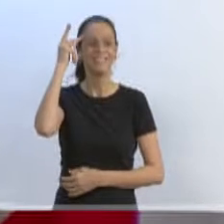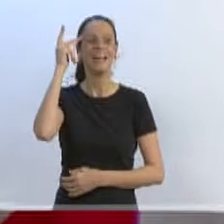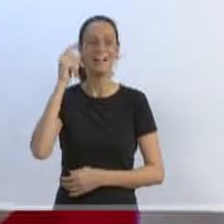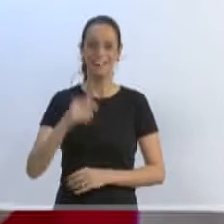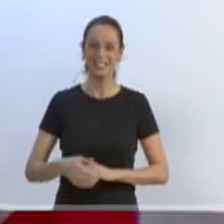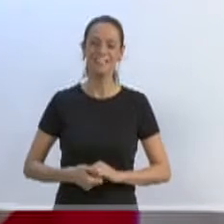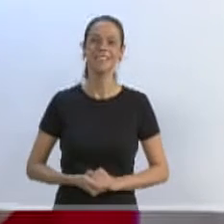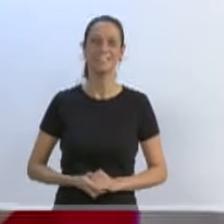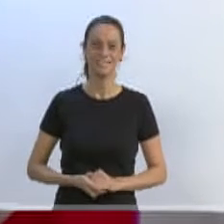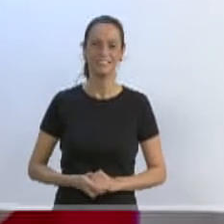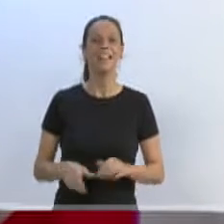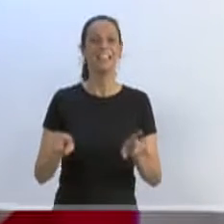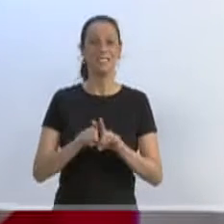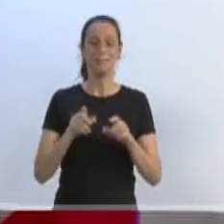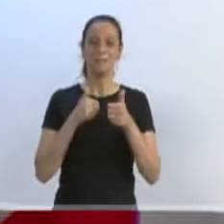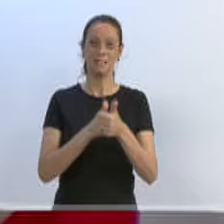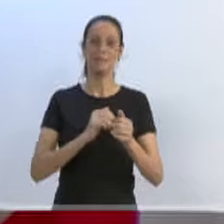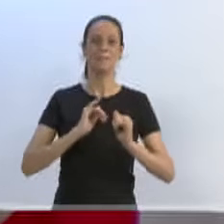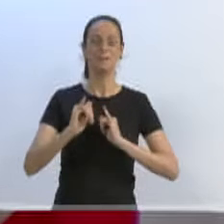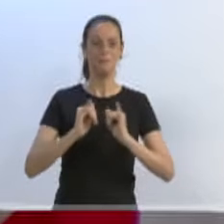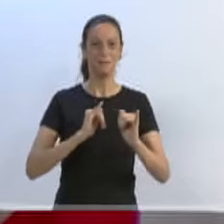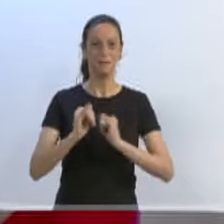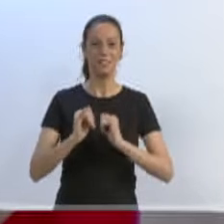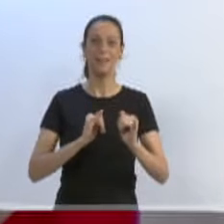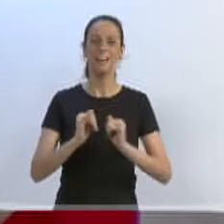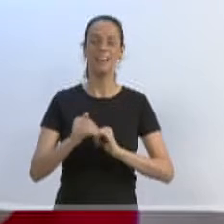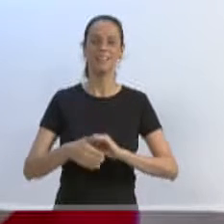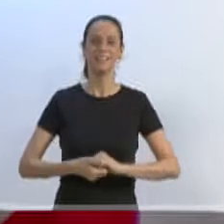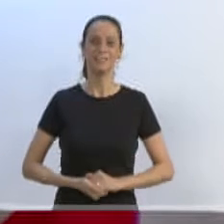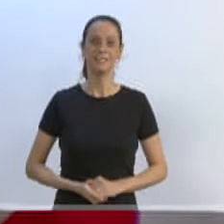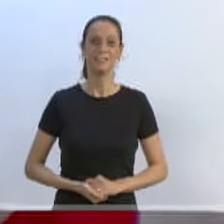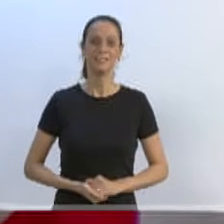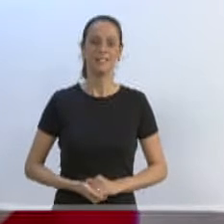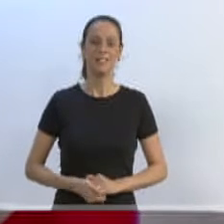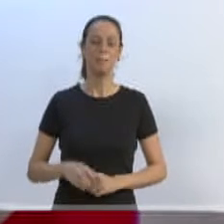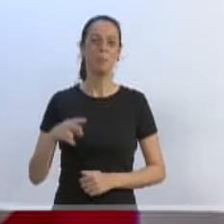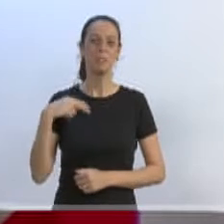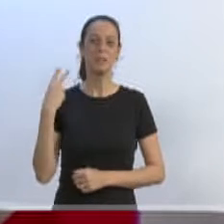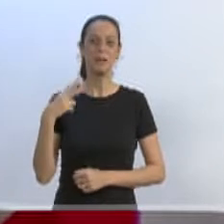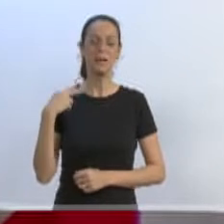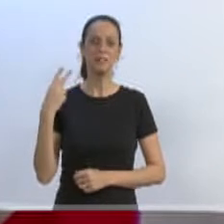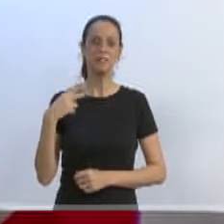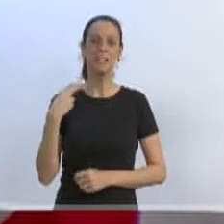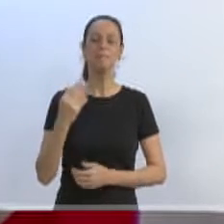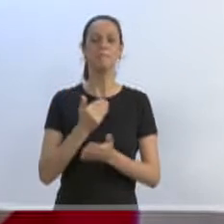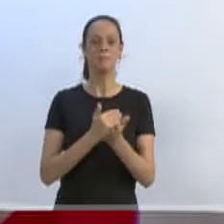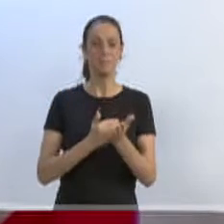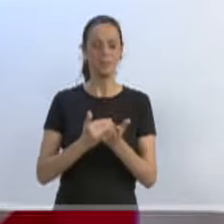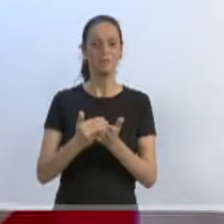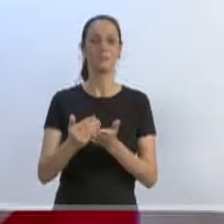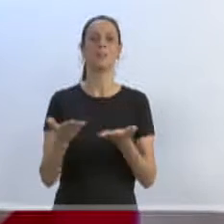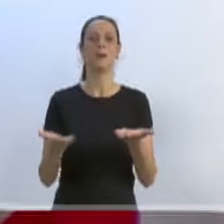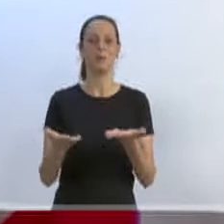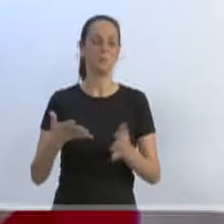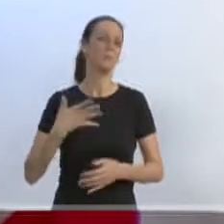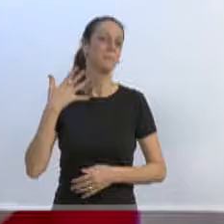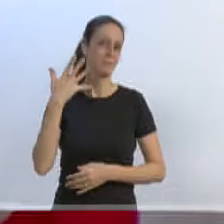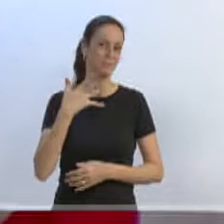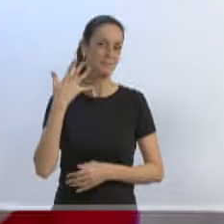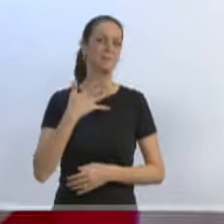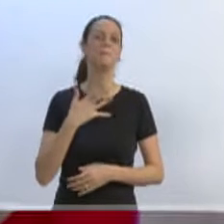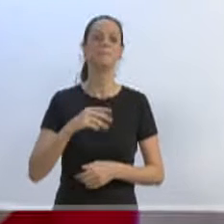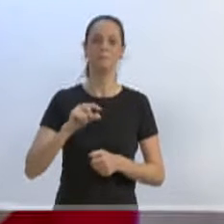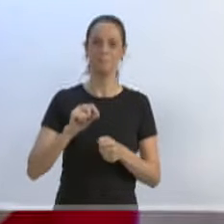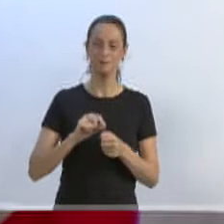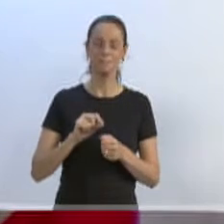e na internet boa tarde senhor dois eu quero iniciar o meu pronunciamento hoje fazendo